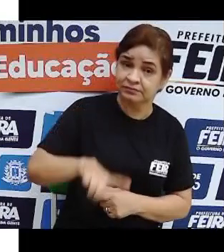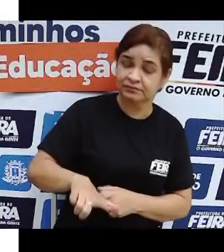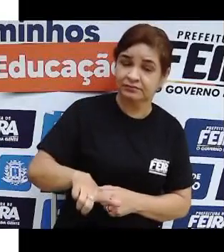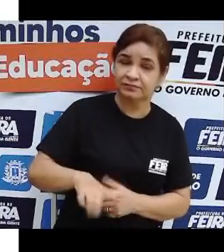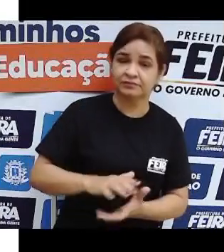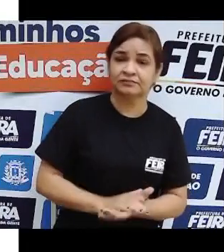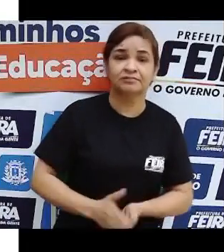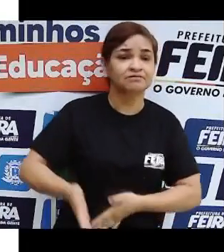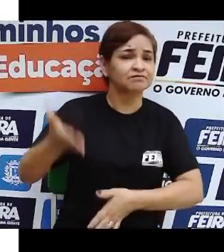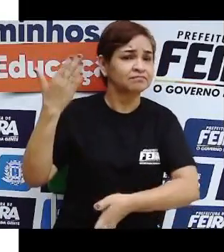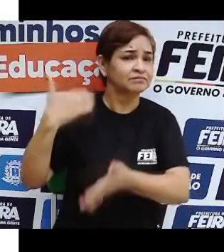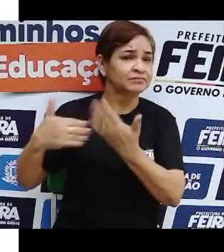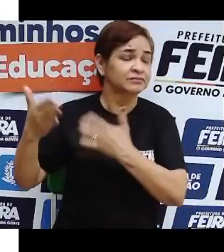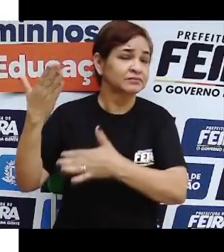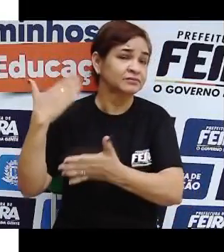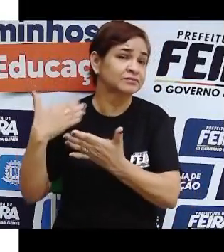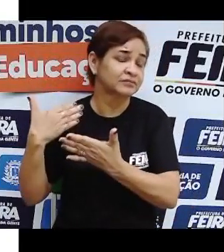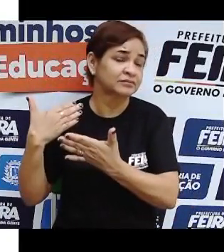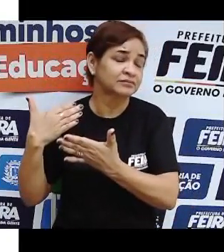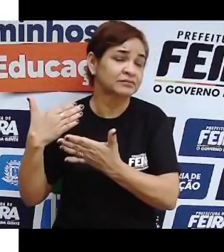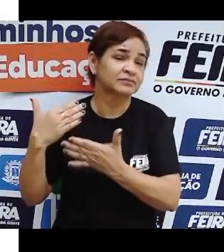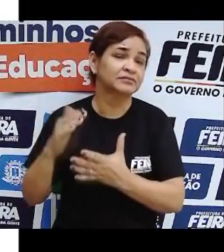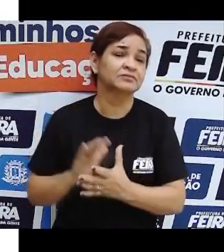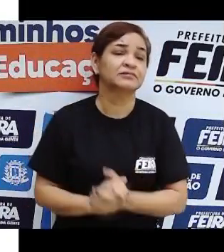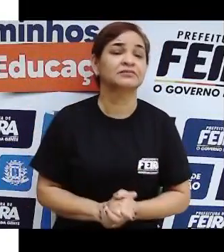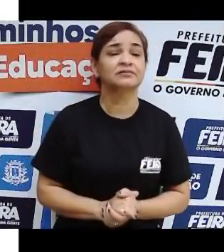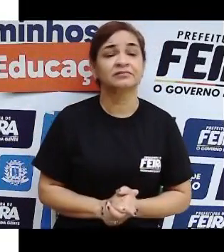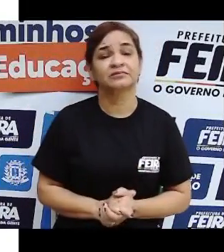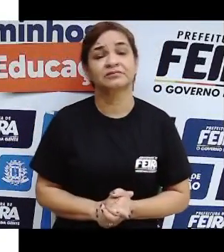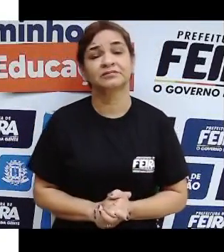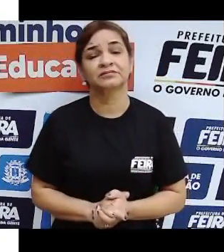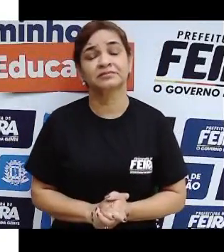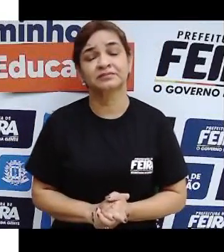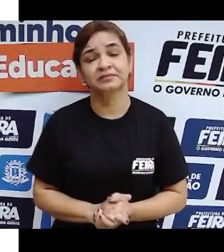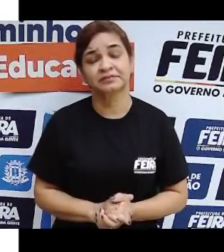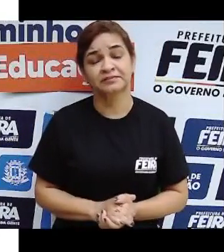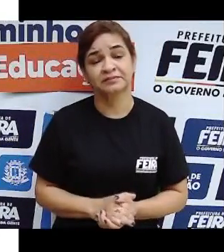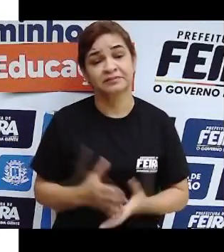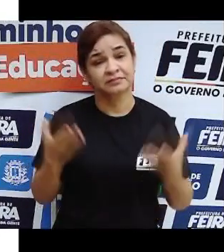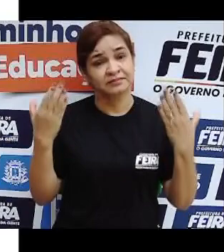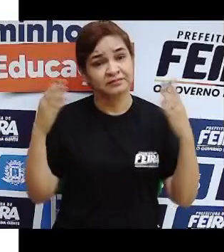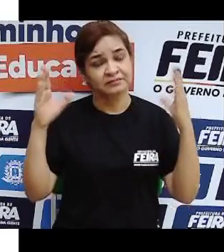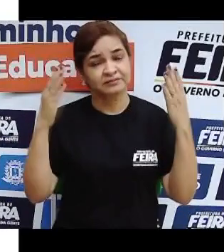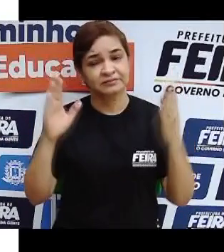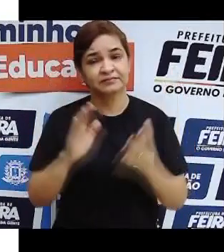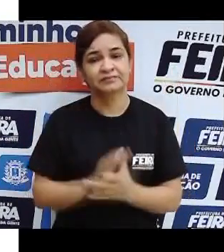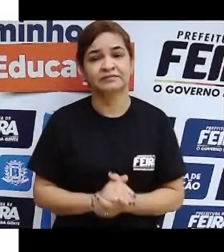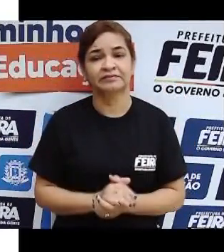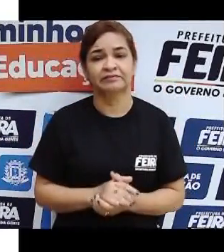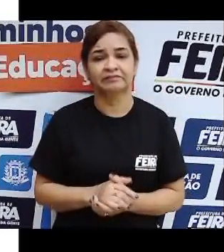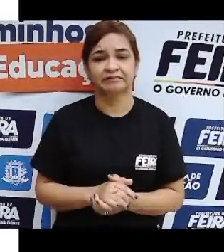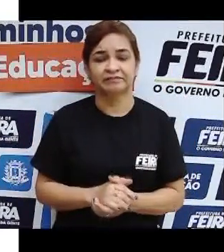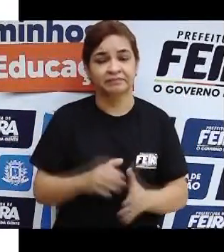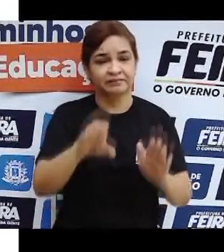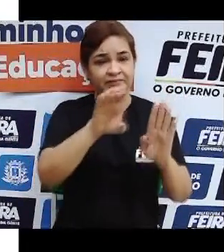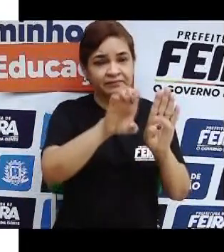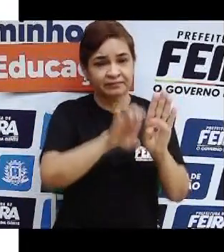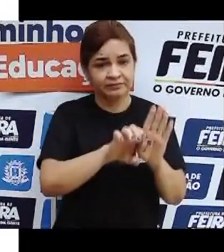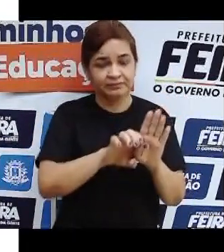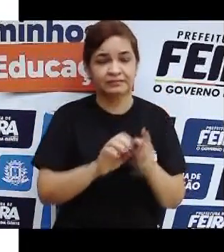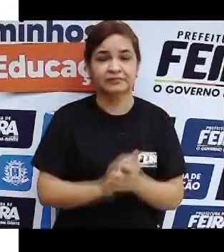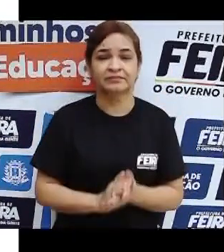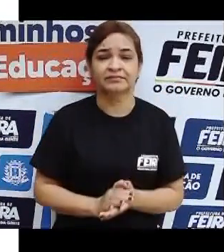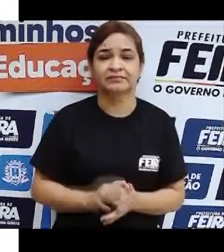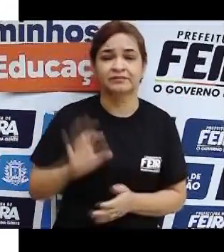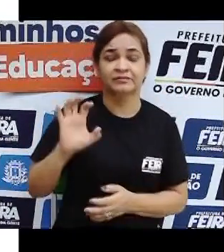daquilo que acontecia na década de 70 aqui de 1870 aqui em Cachoeira. As comemorações que fazem parte do calendário turístico da Bahia